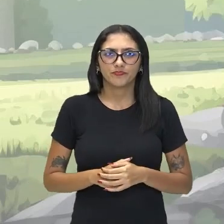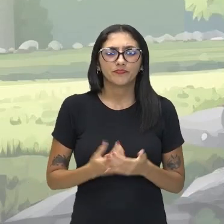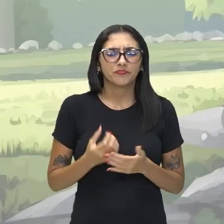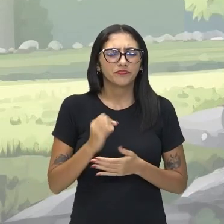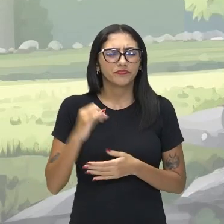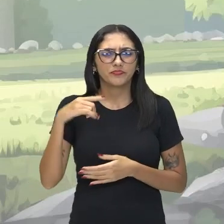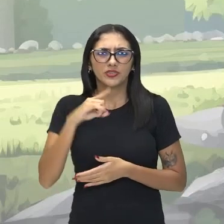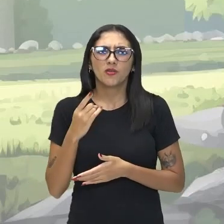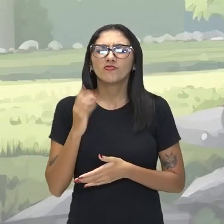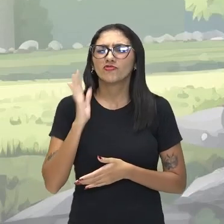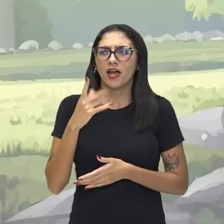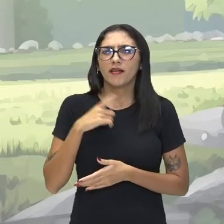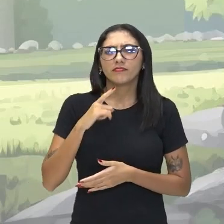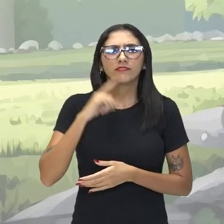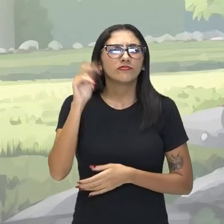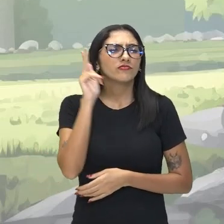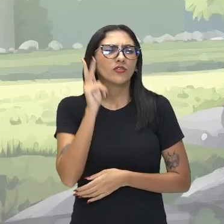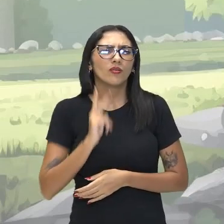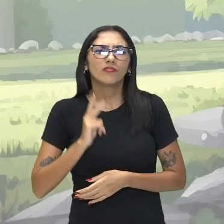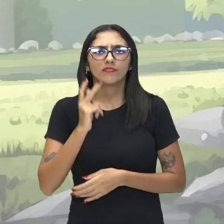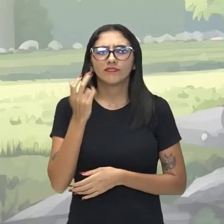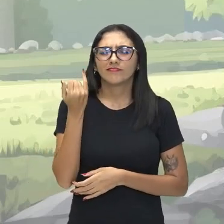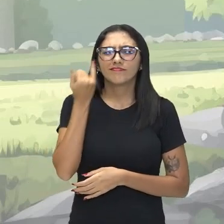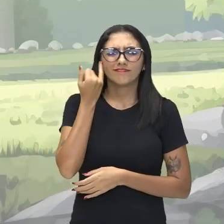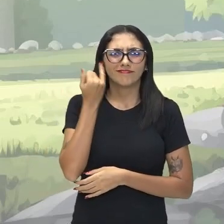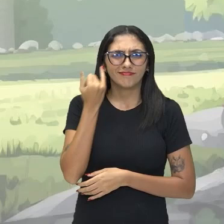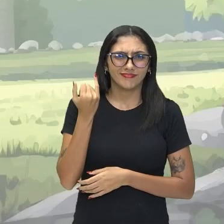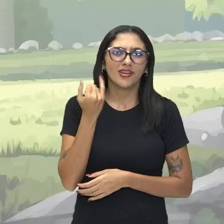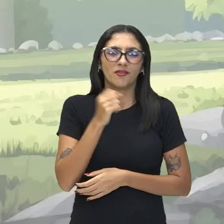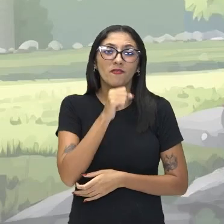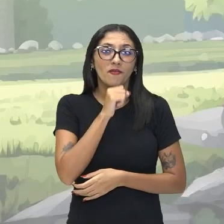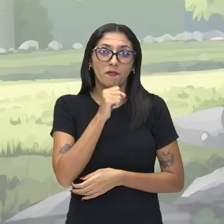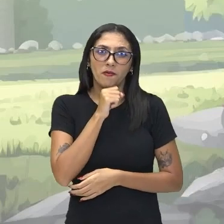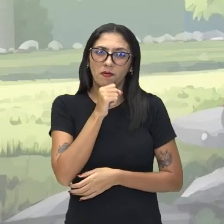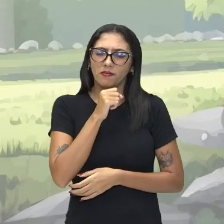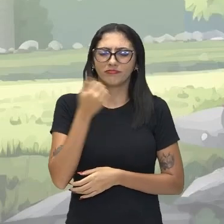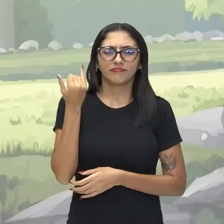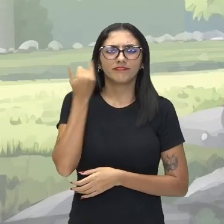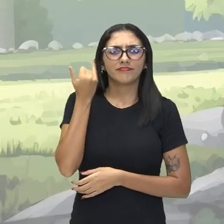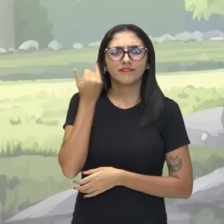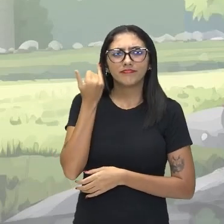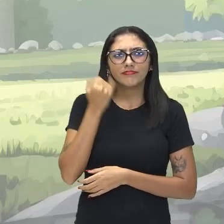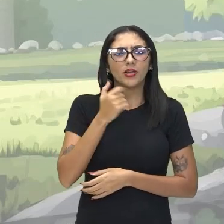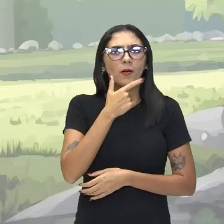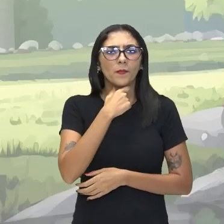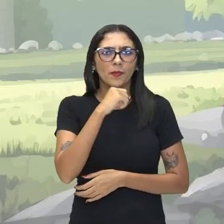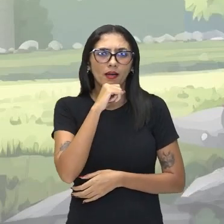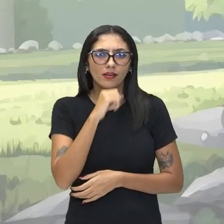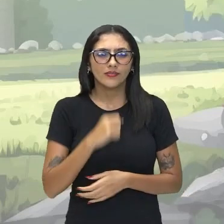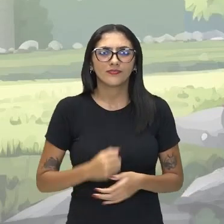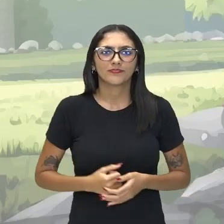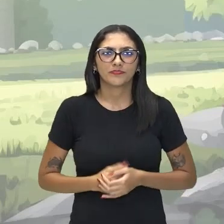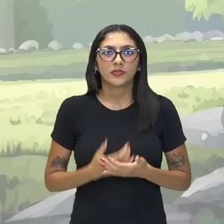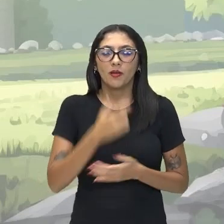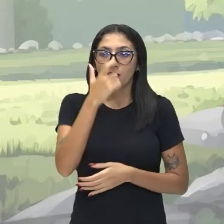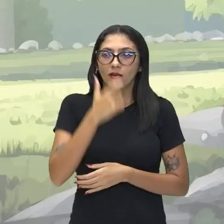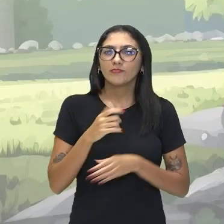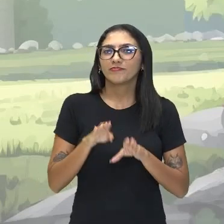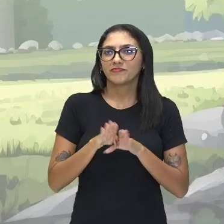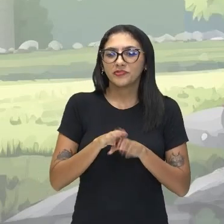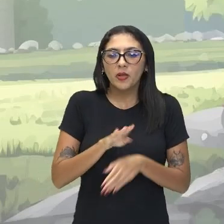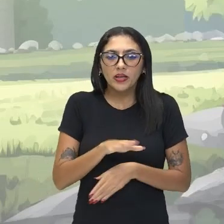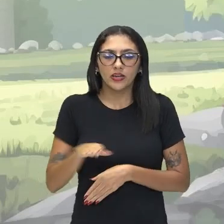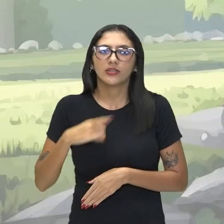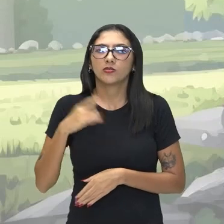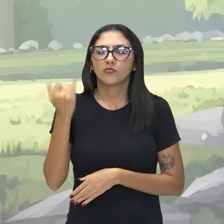um conto, uma narrativa, né, dos mais velhos, seus avós, dos seus pais, né? Eu, por exemplo, na minha infância, eu ouvia bastante